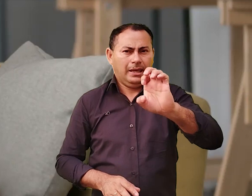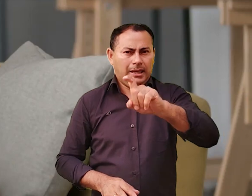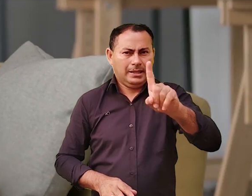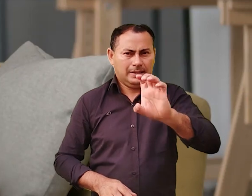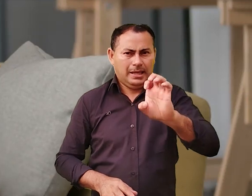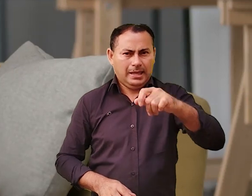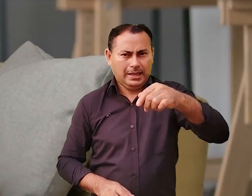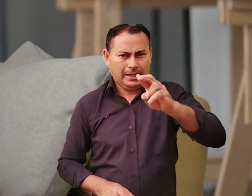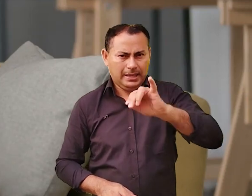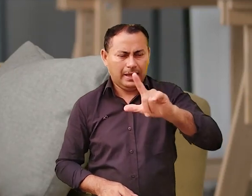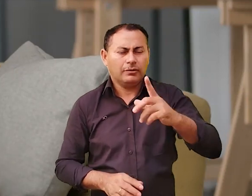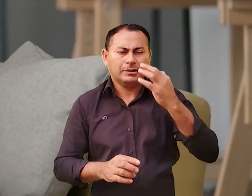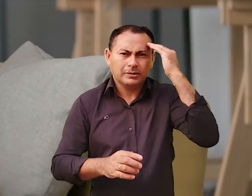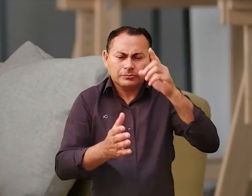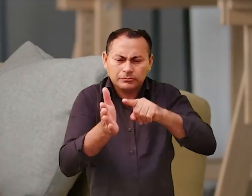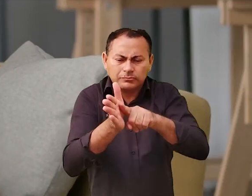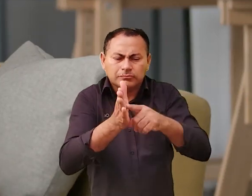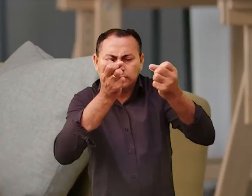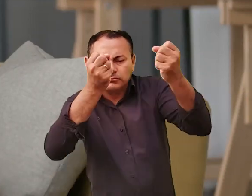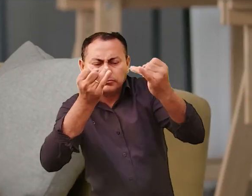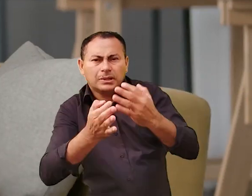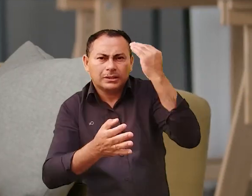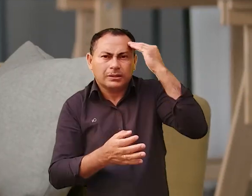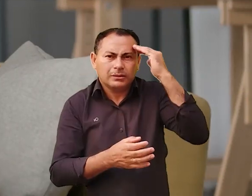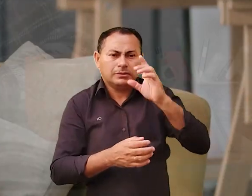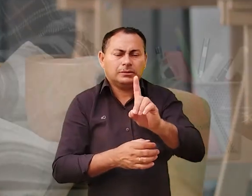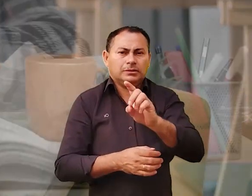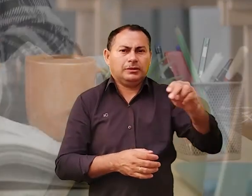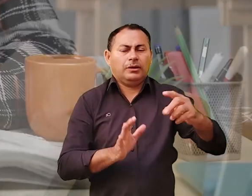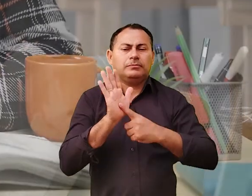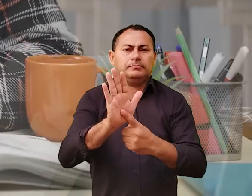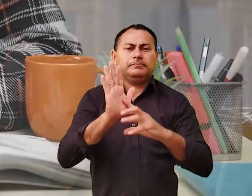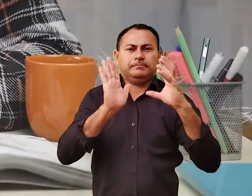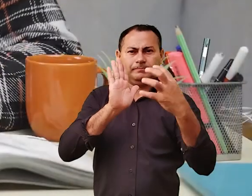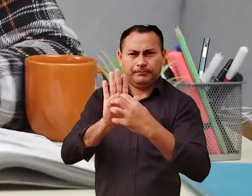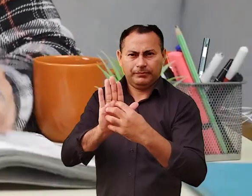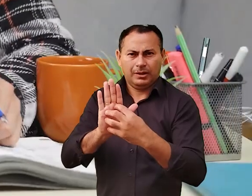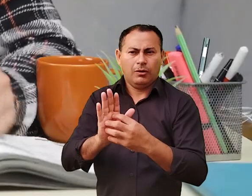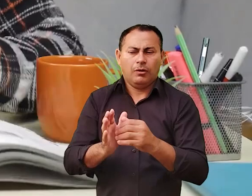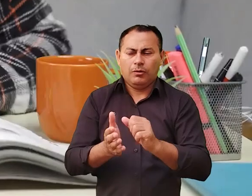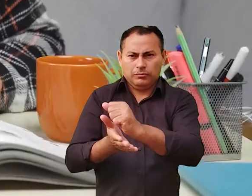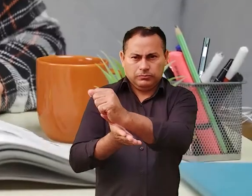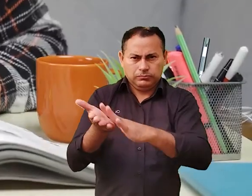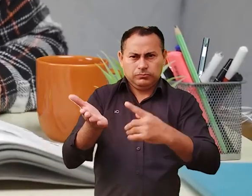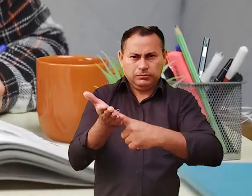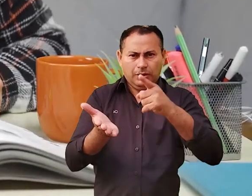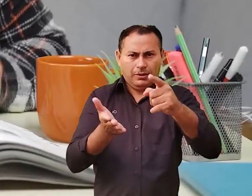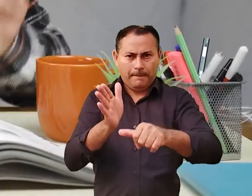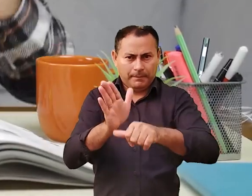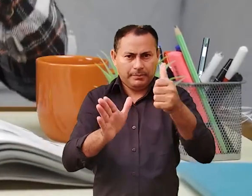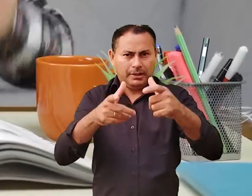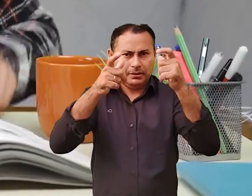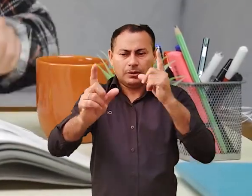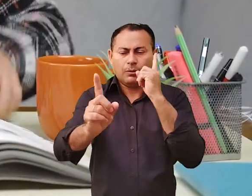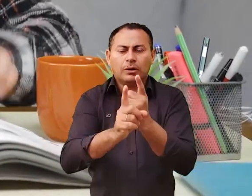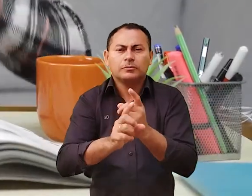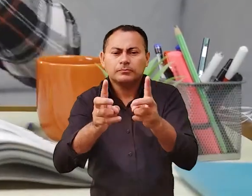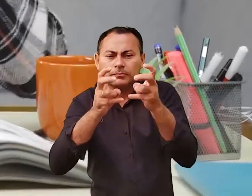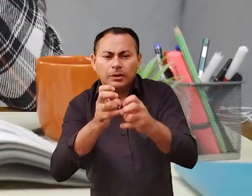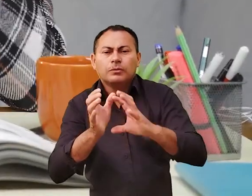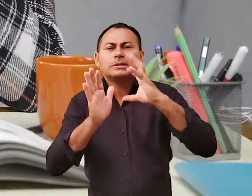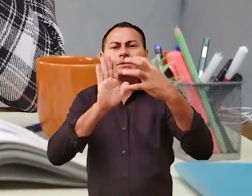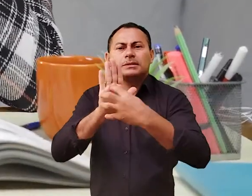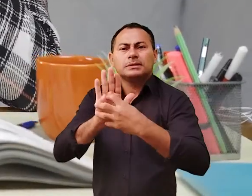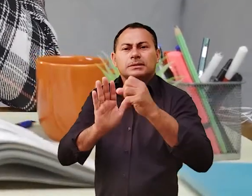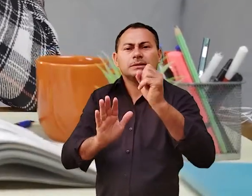para entender as visões de Daniel, que são repletas de símbolos. Vou dar uma tarefa a você. Primeiro, localize e identifique